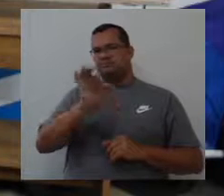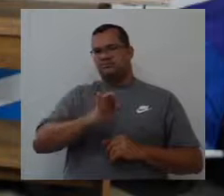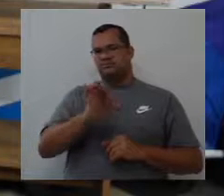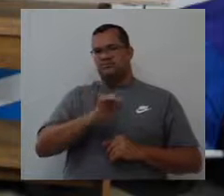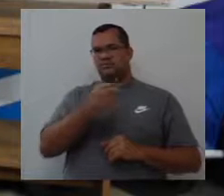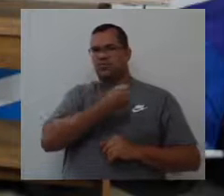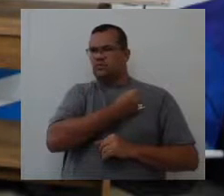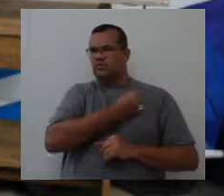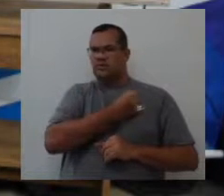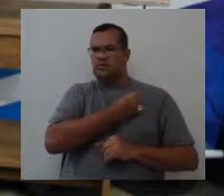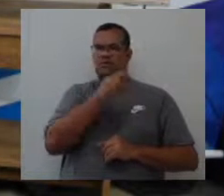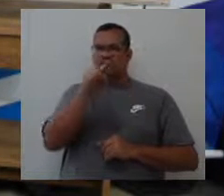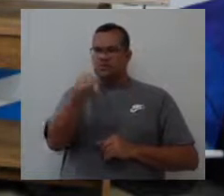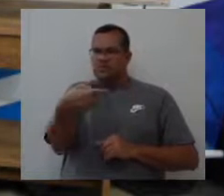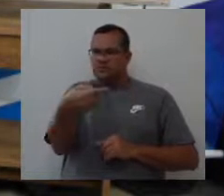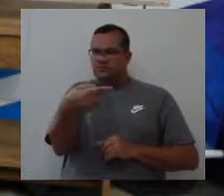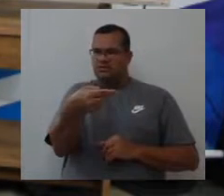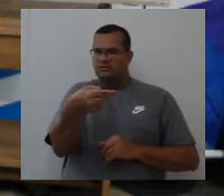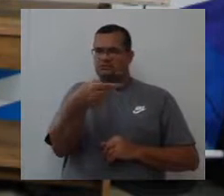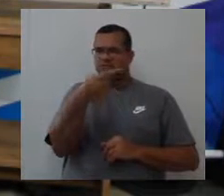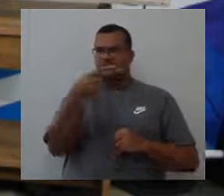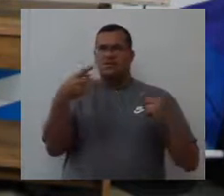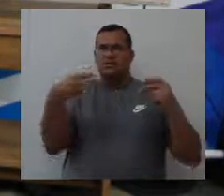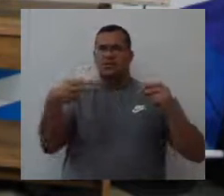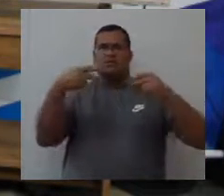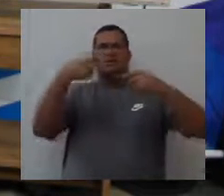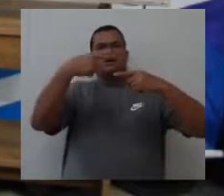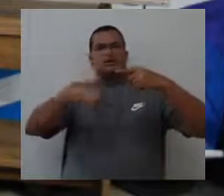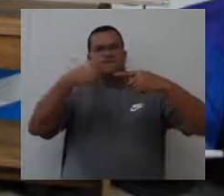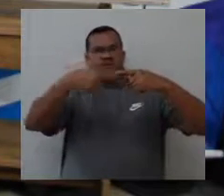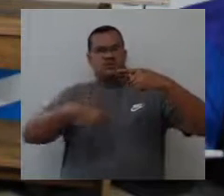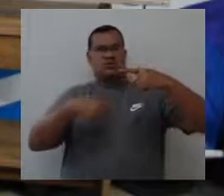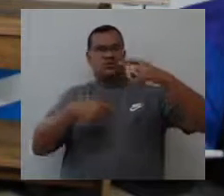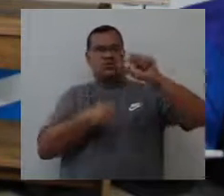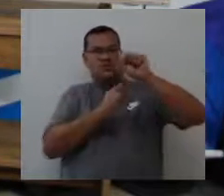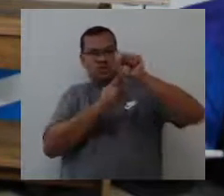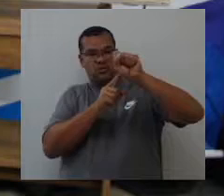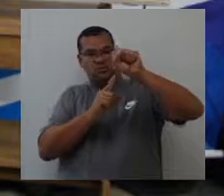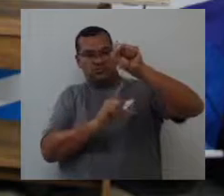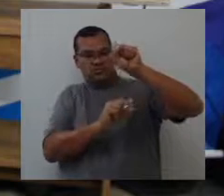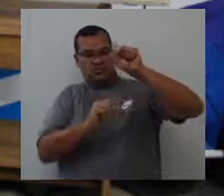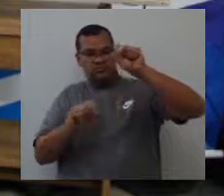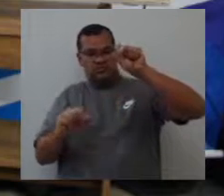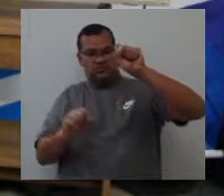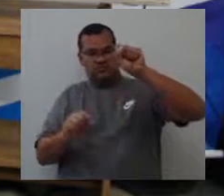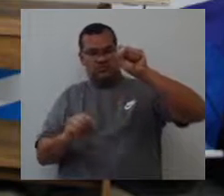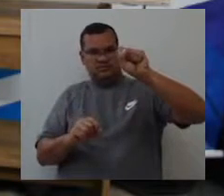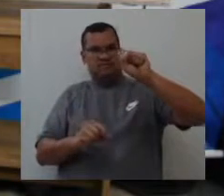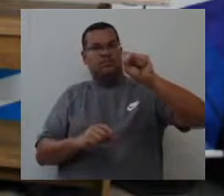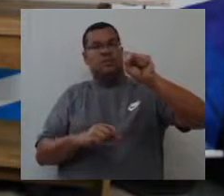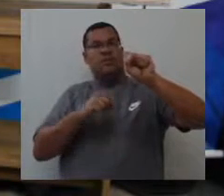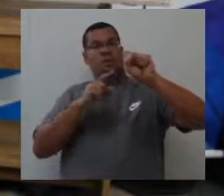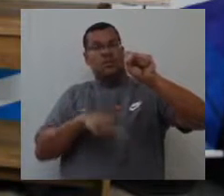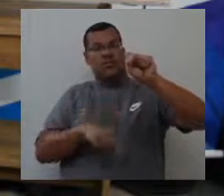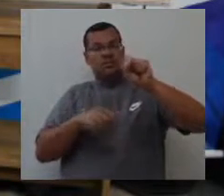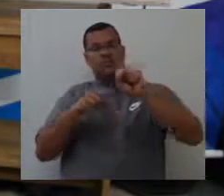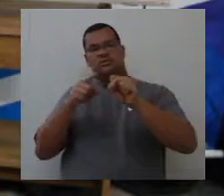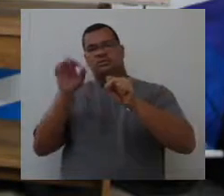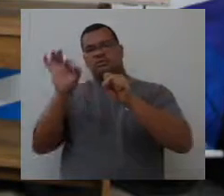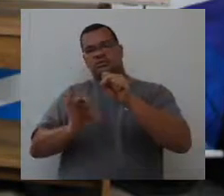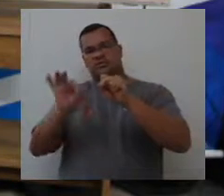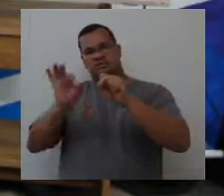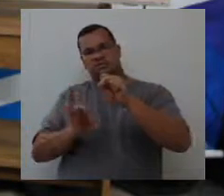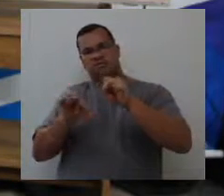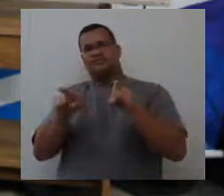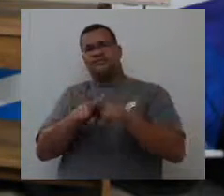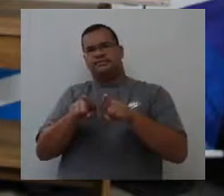decimal, um número decimal que expressa a mesma razão, 8 por 100. Dessa forma, 8% pode ser escrito